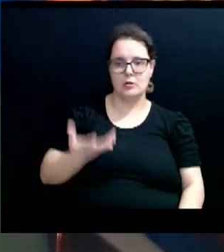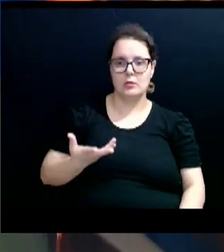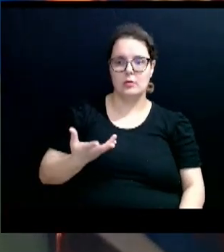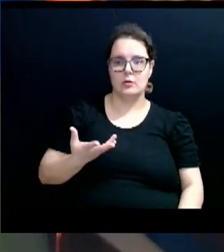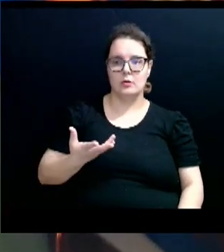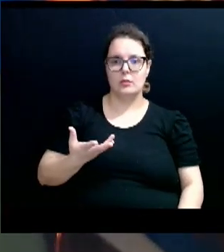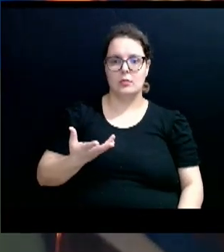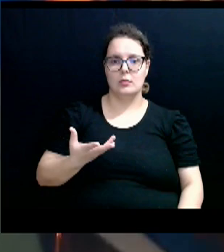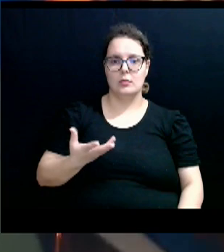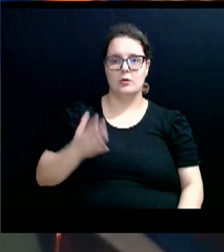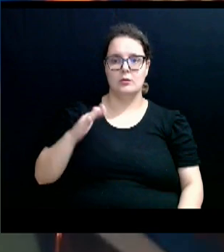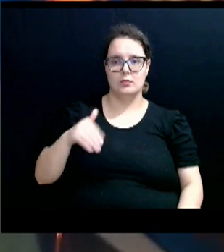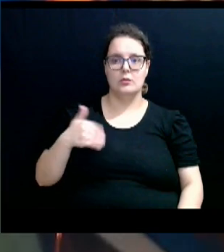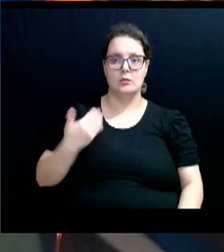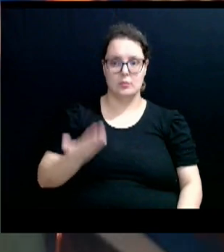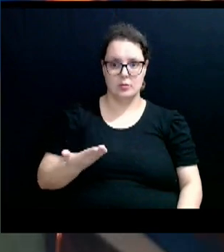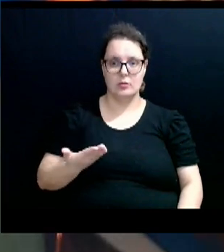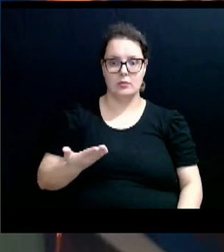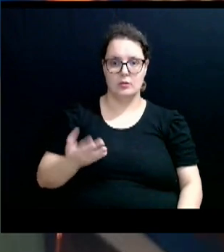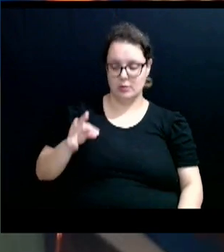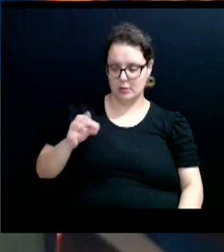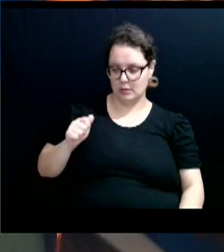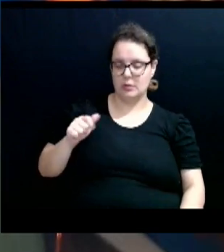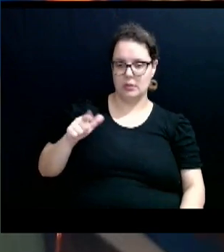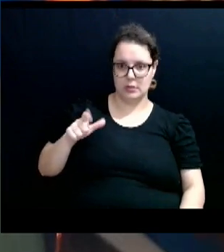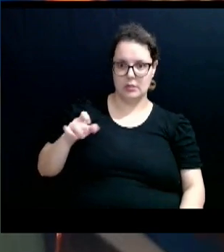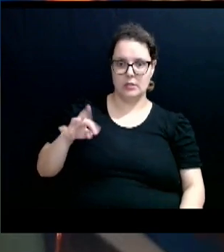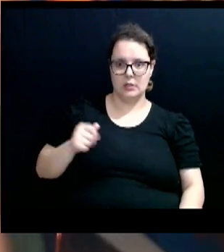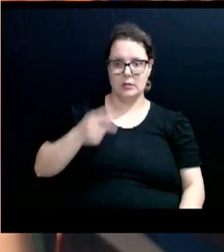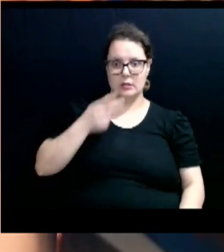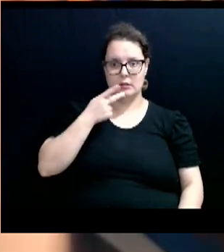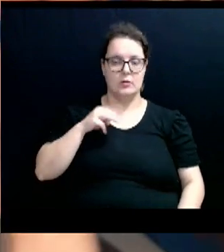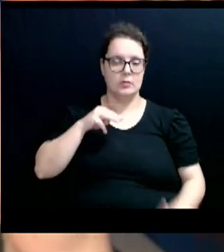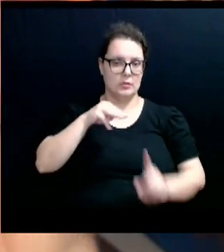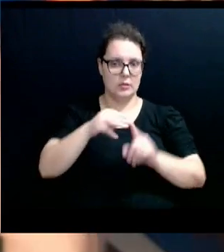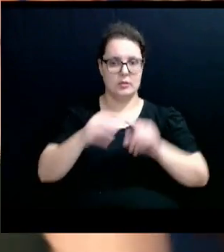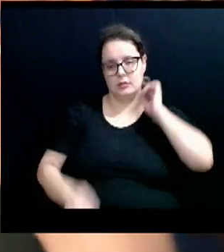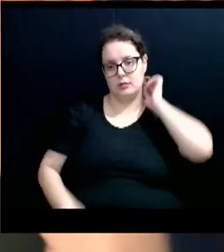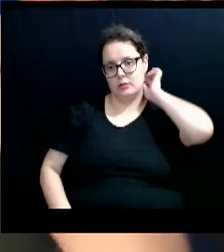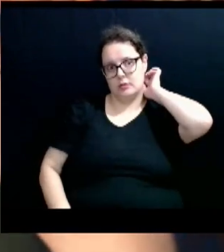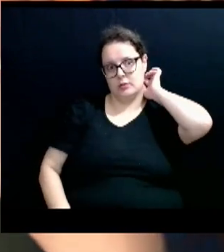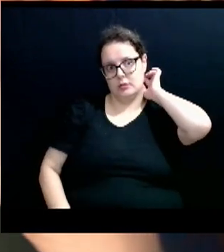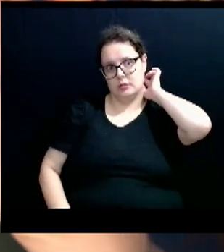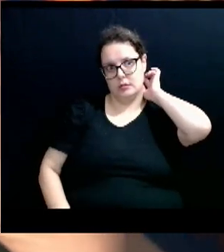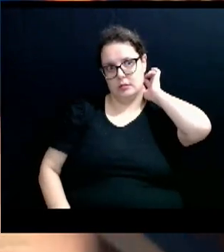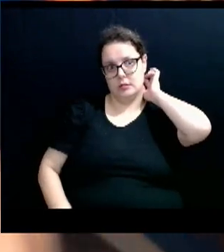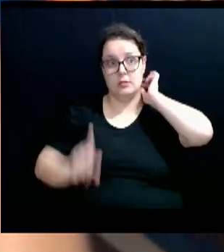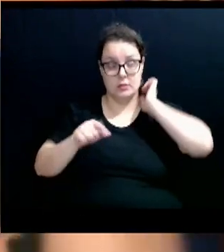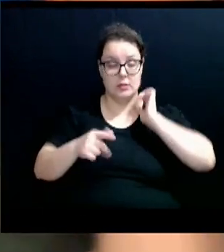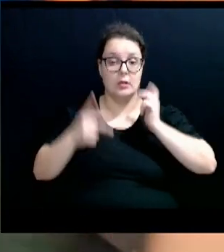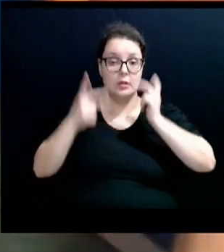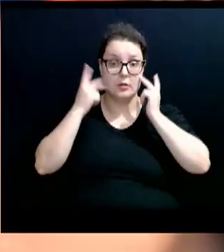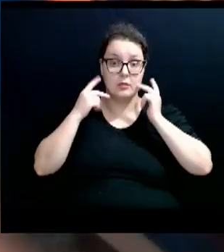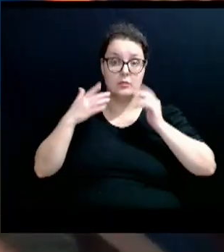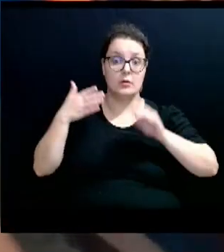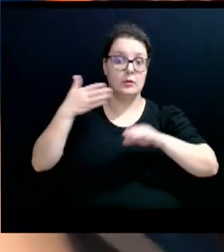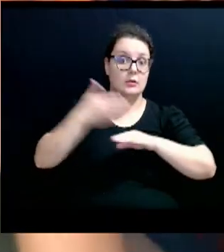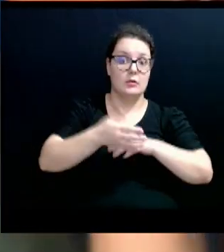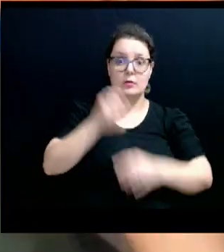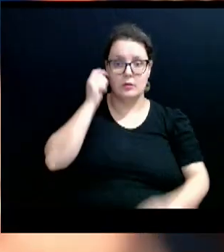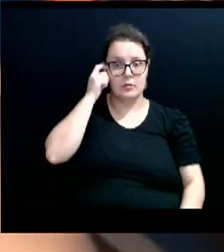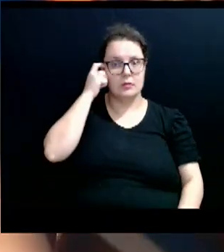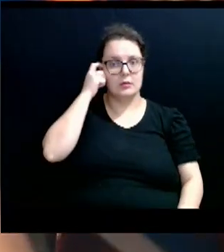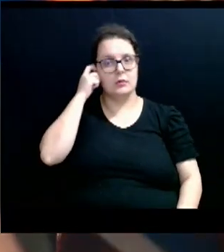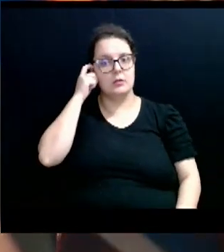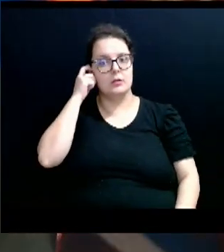gente... Thalita falou das metas, né? É muito comum a gente entrar nesse mood de ano novo, vida